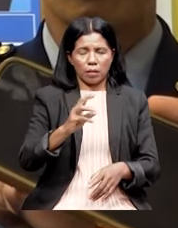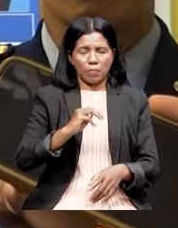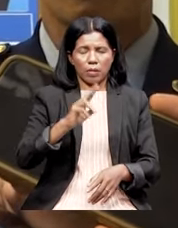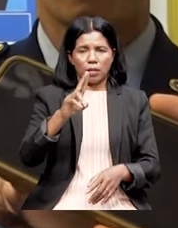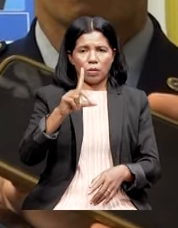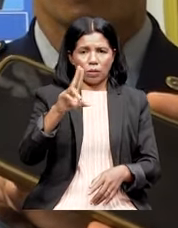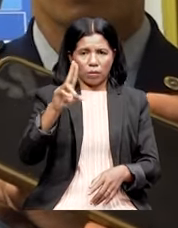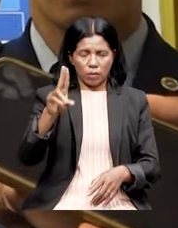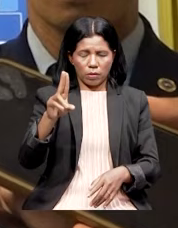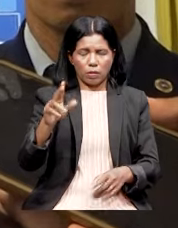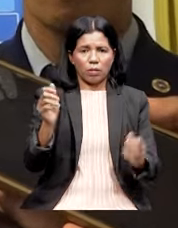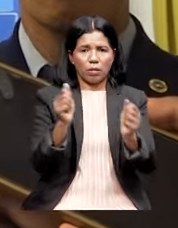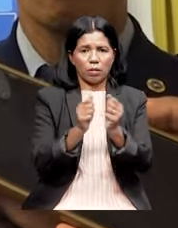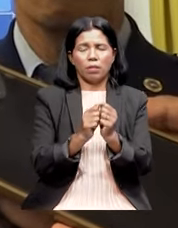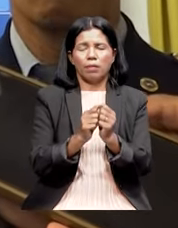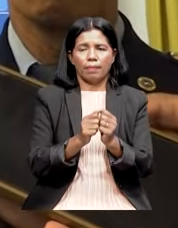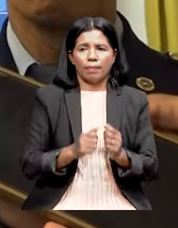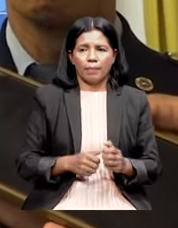hatan